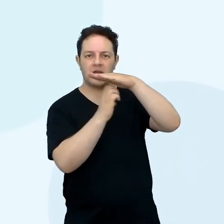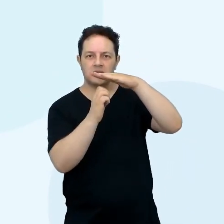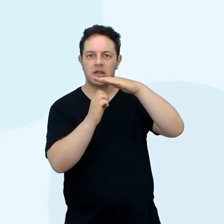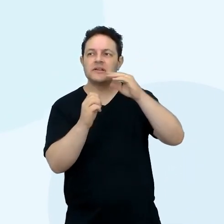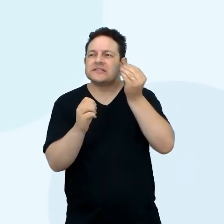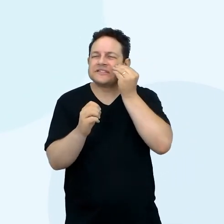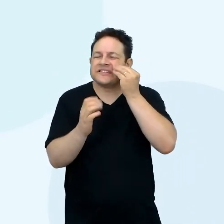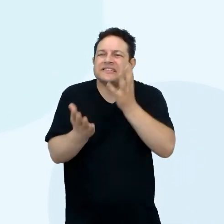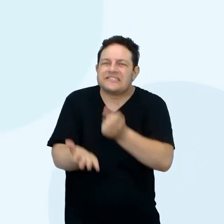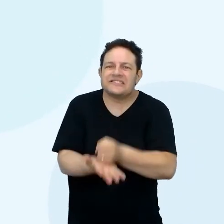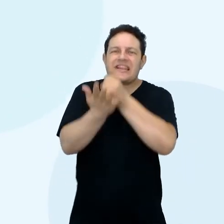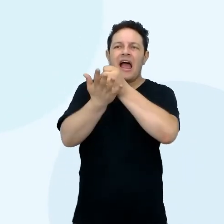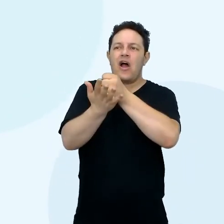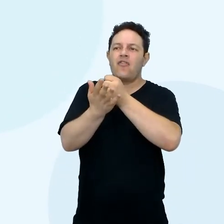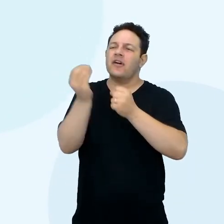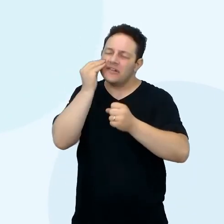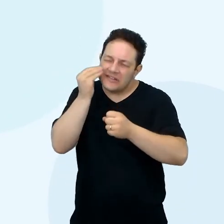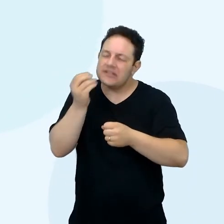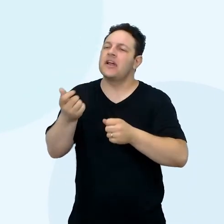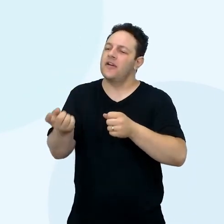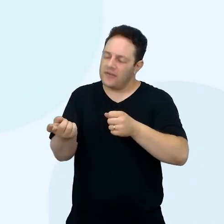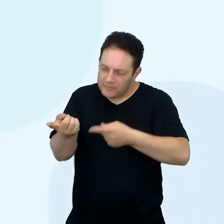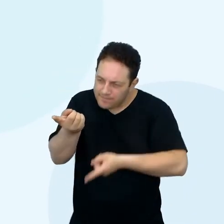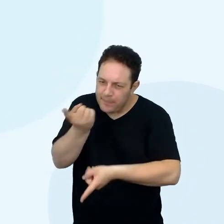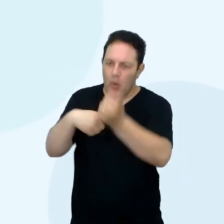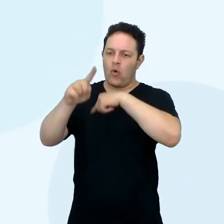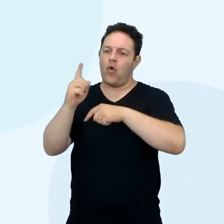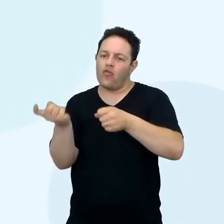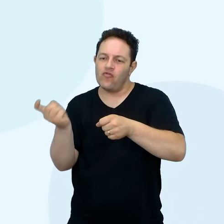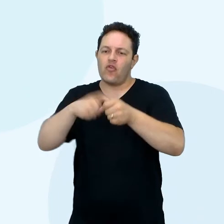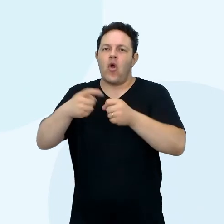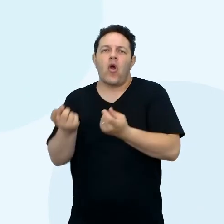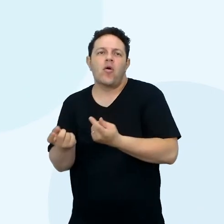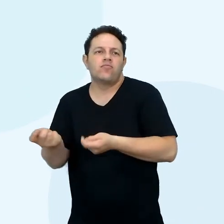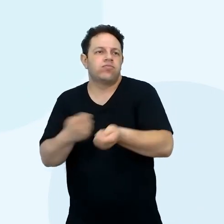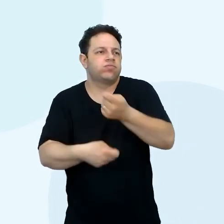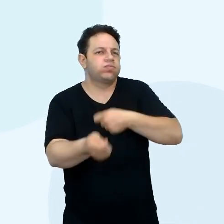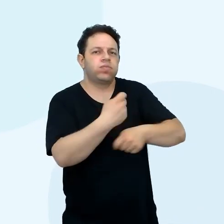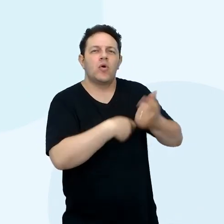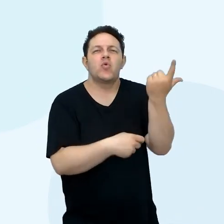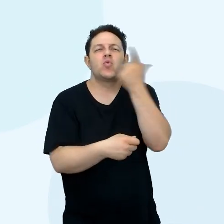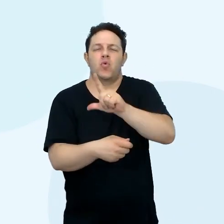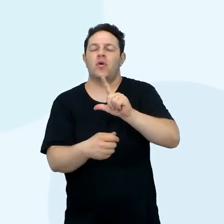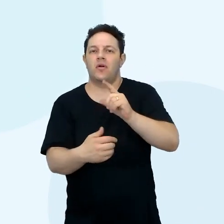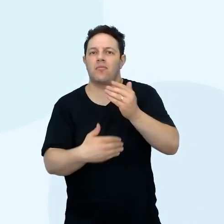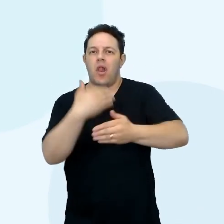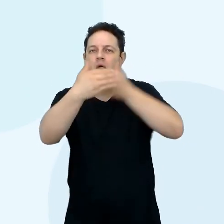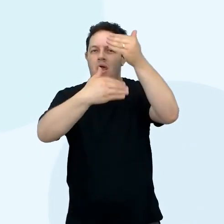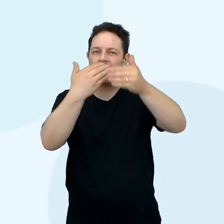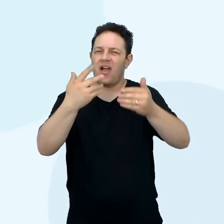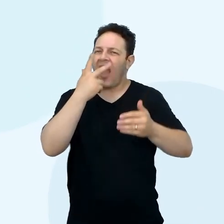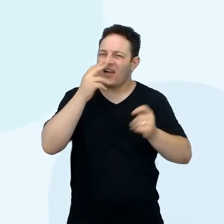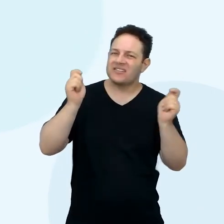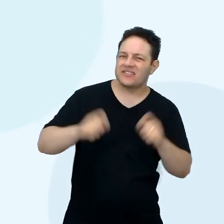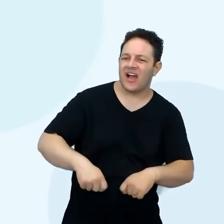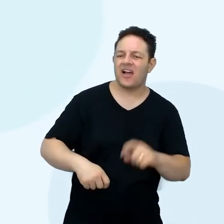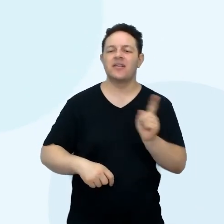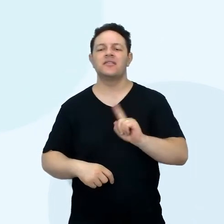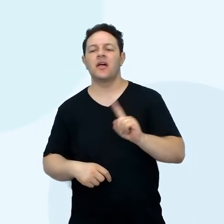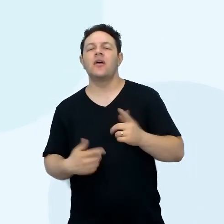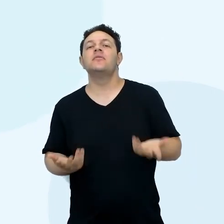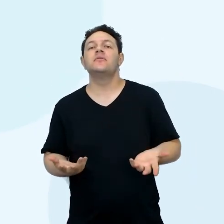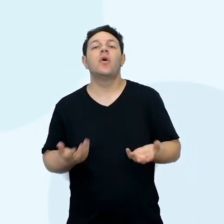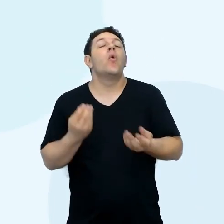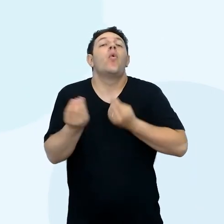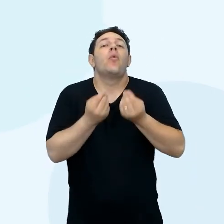como dar uma volta por cima aí e fazer funcionar o empreendimento Sucesso é Aqui? Como que a gente pode salvar